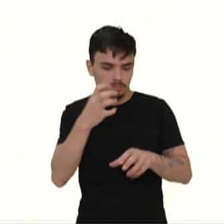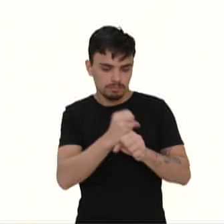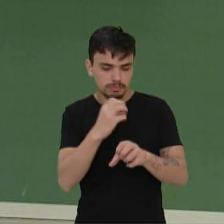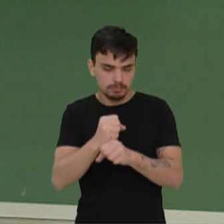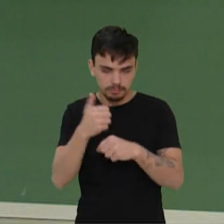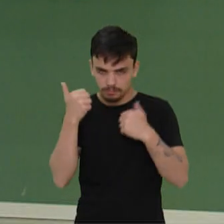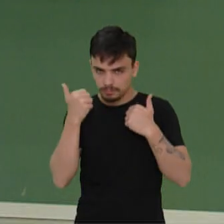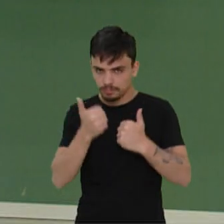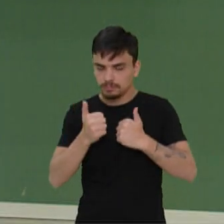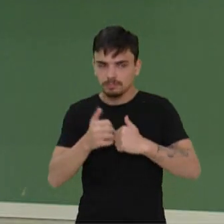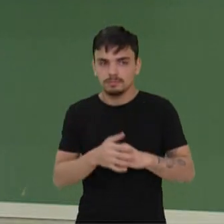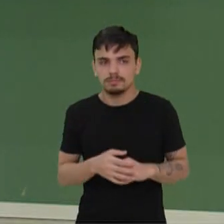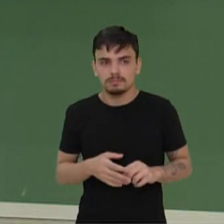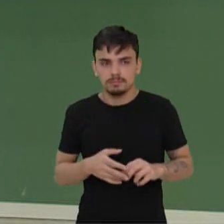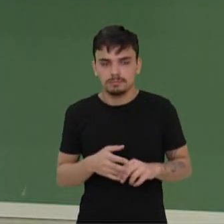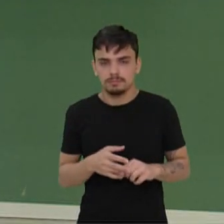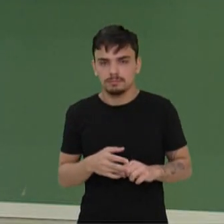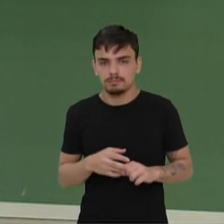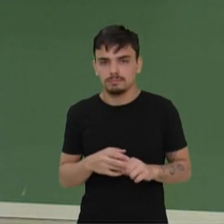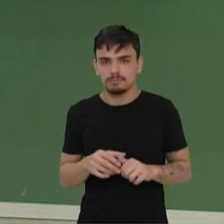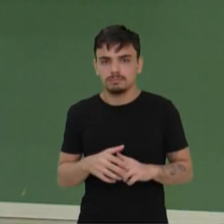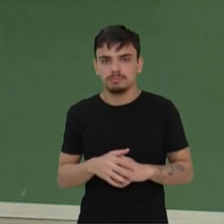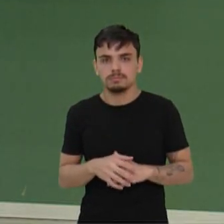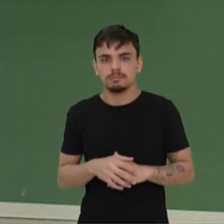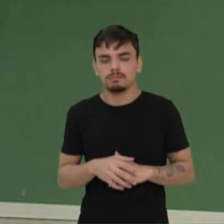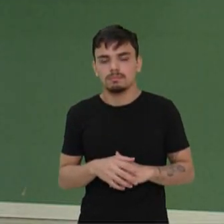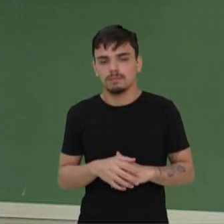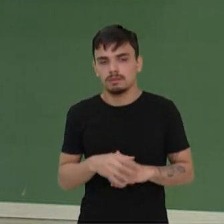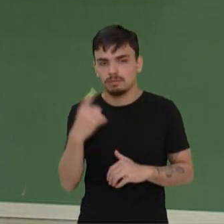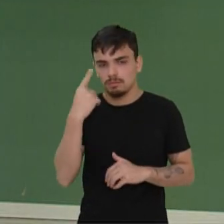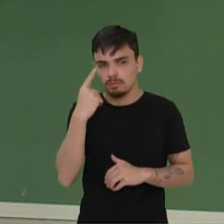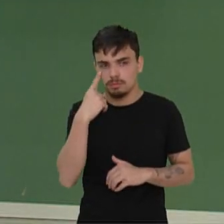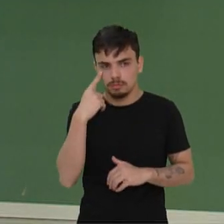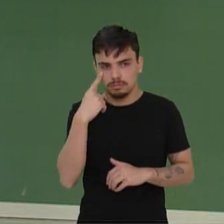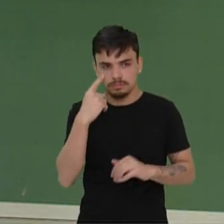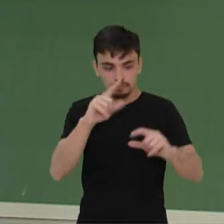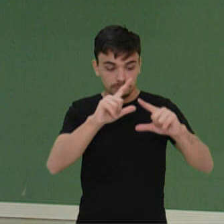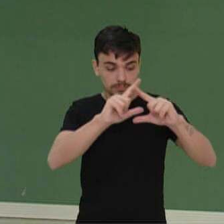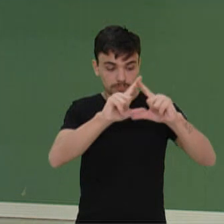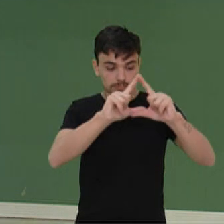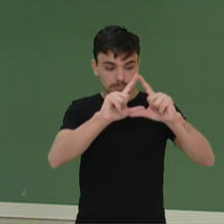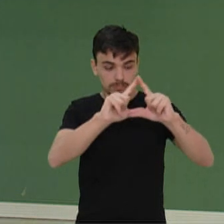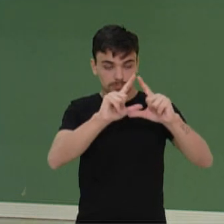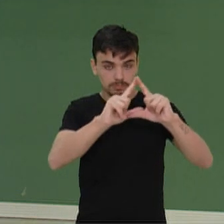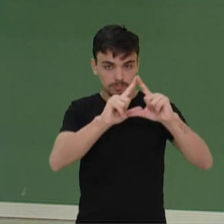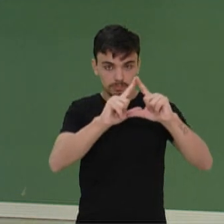ok? Beleza? Então aqui, pela fórmula do delta, né?